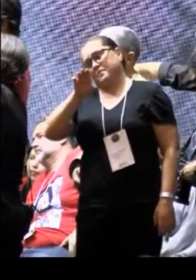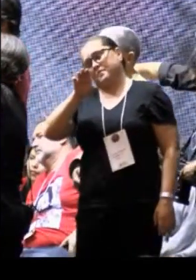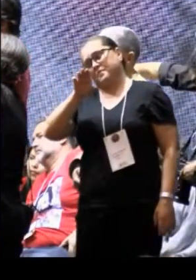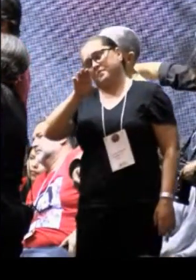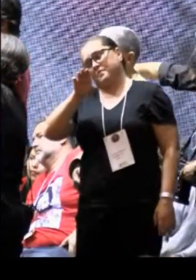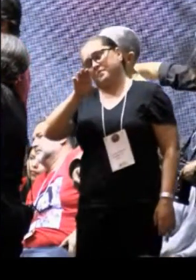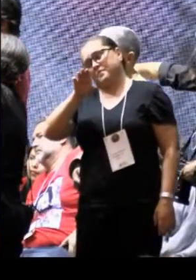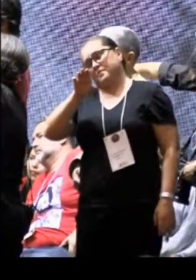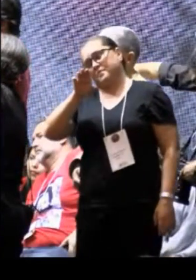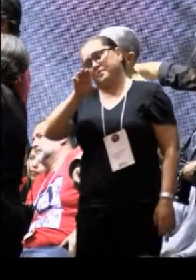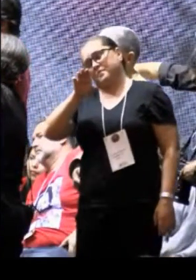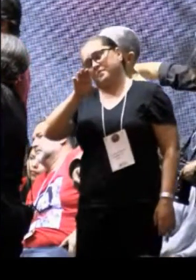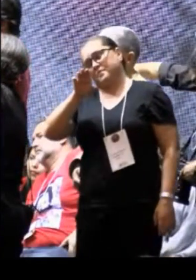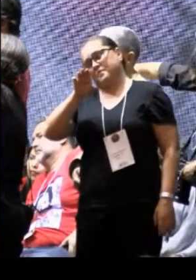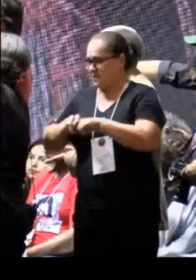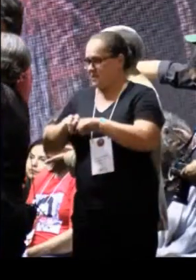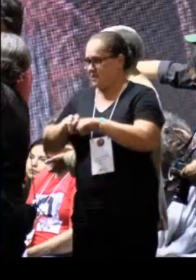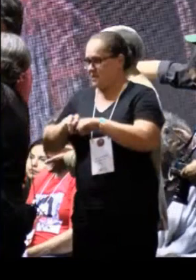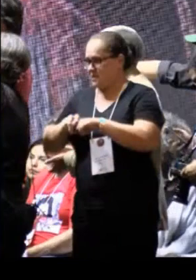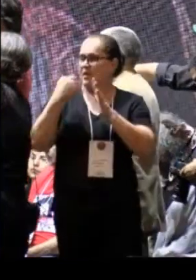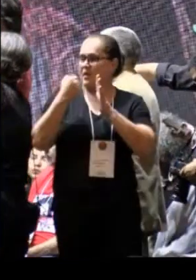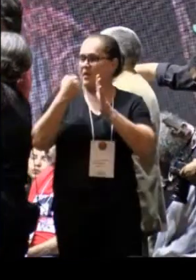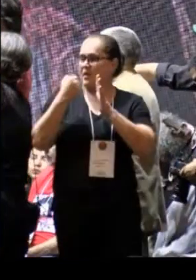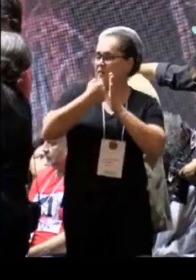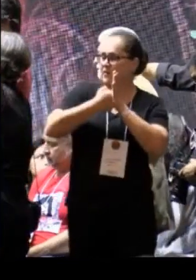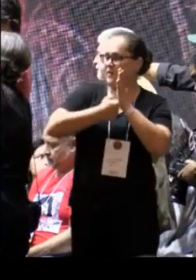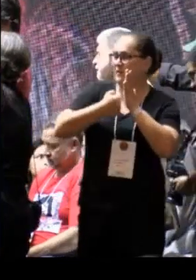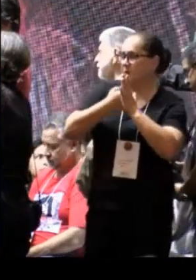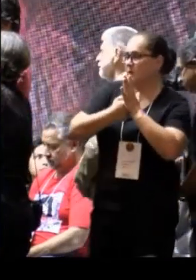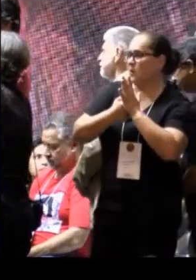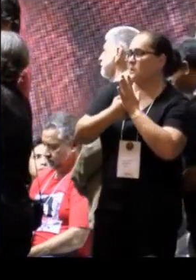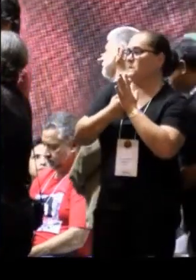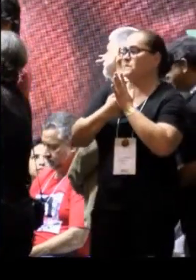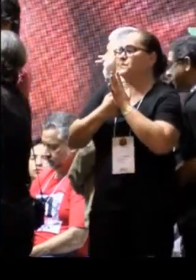ele me defendeu como nunca.